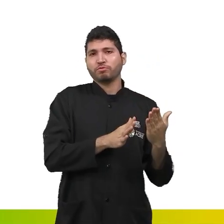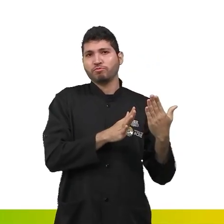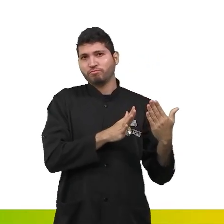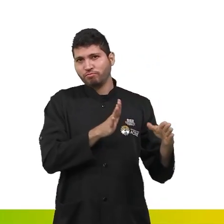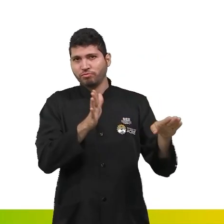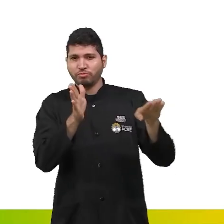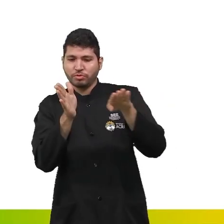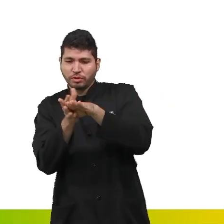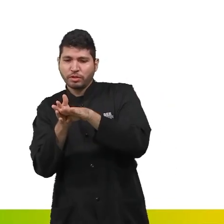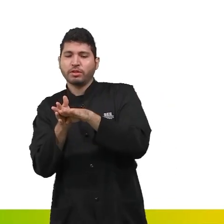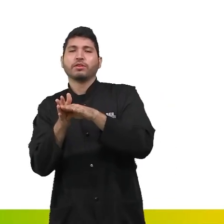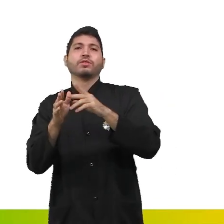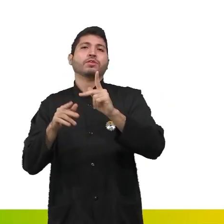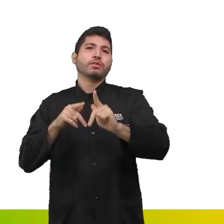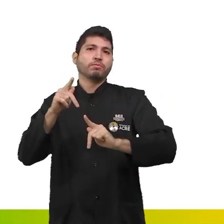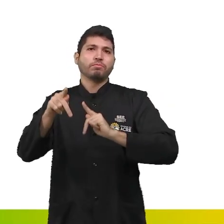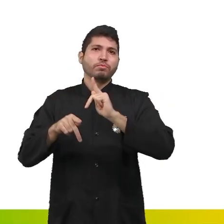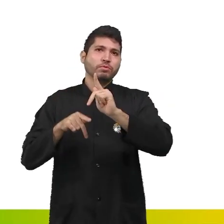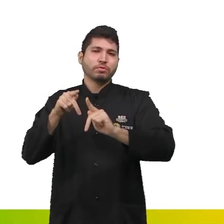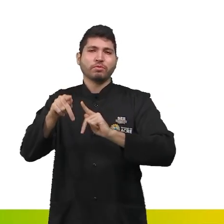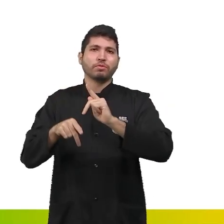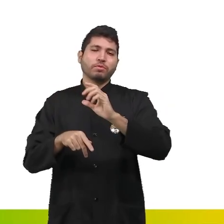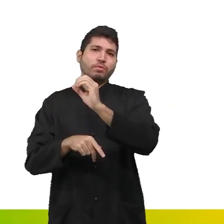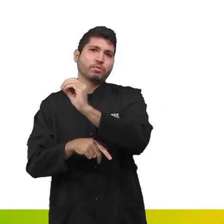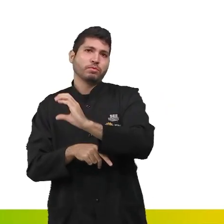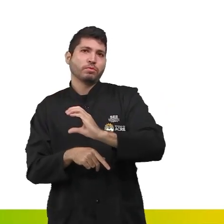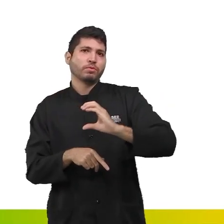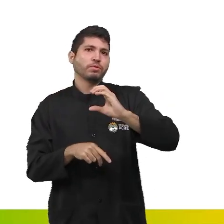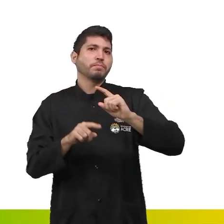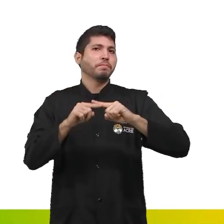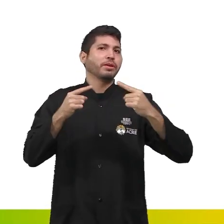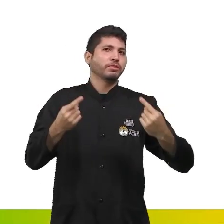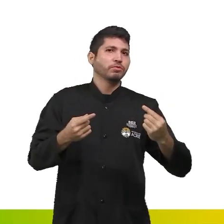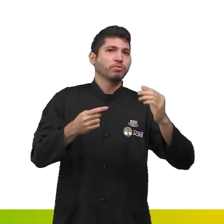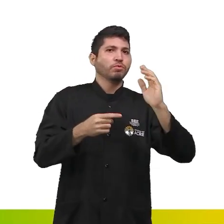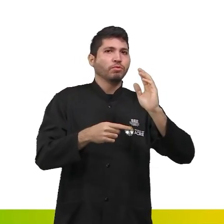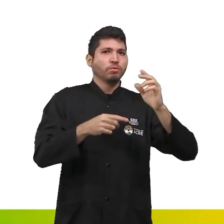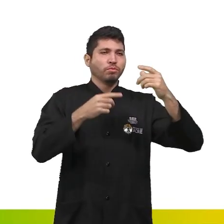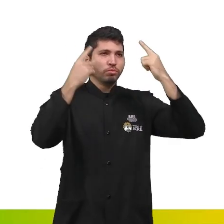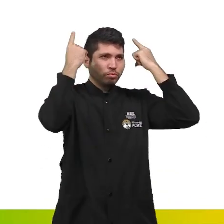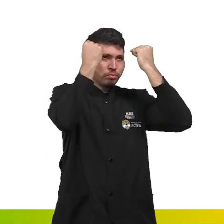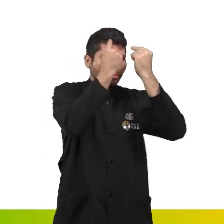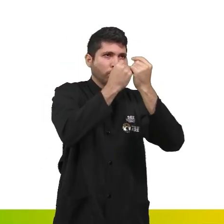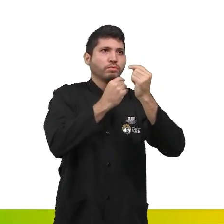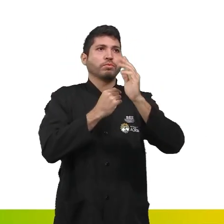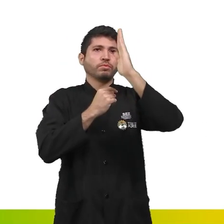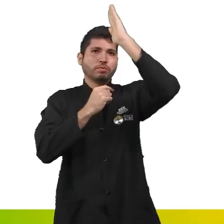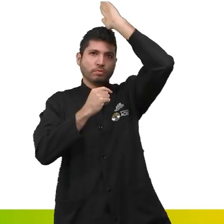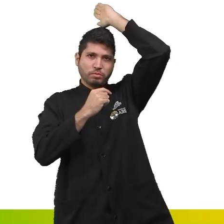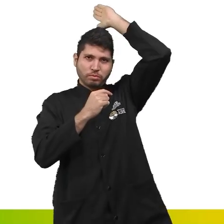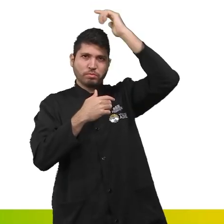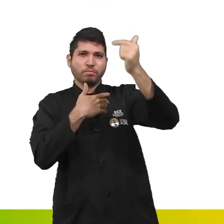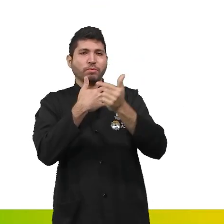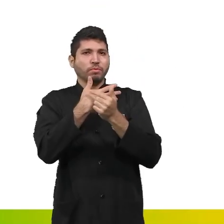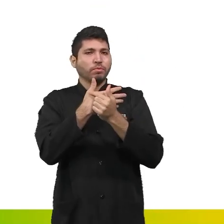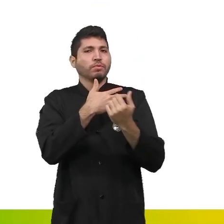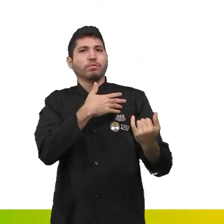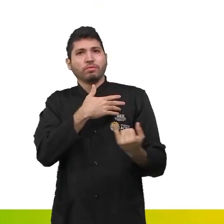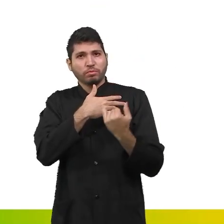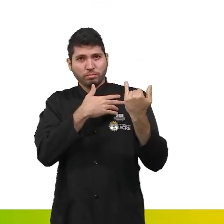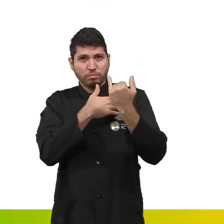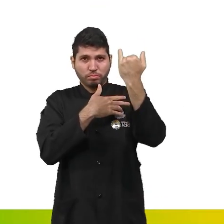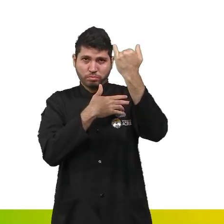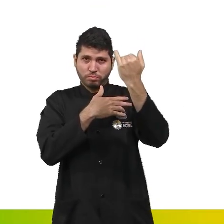ocidental, sim, mas os gregos e os romanos, eles têm um papel imprescindível